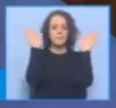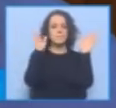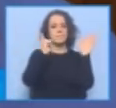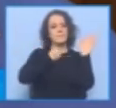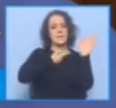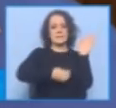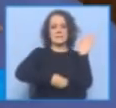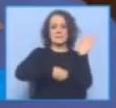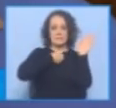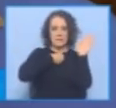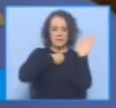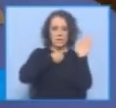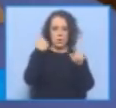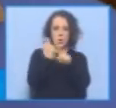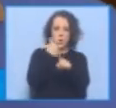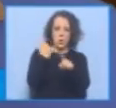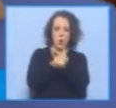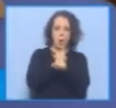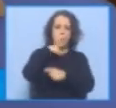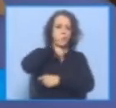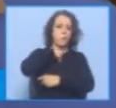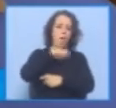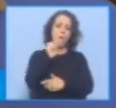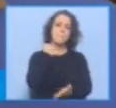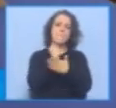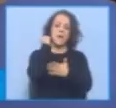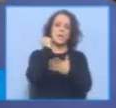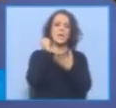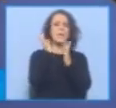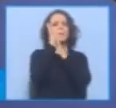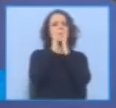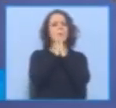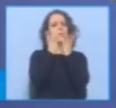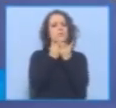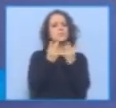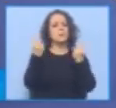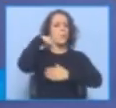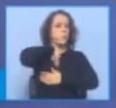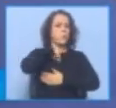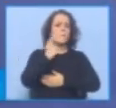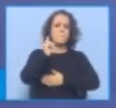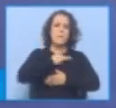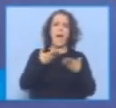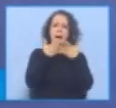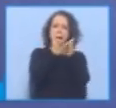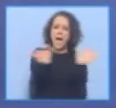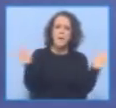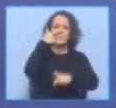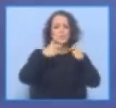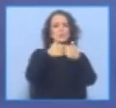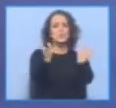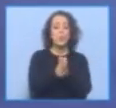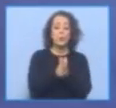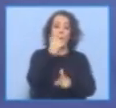que todos levamos por dentro é a marca do Espírito de Deus em nós e é hora de abrir. Abrir a todos,